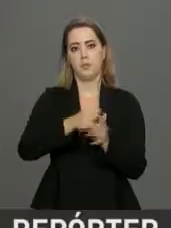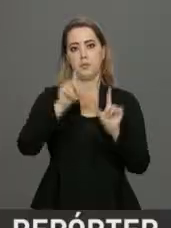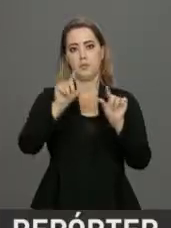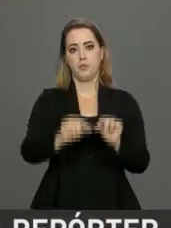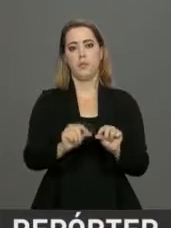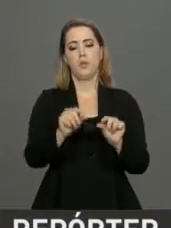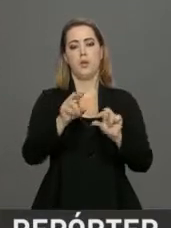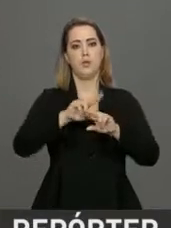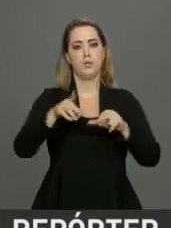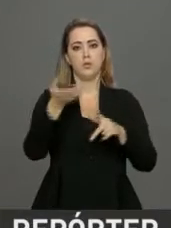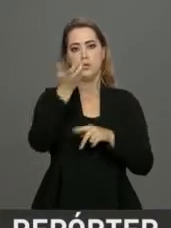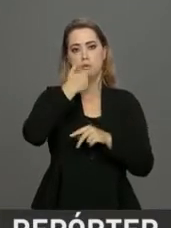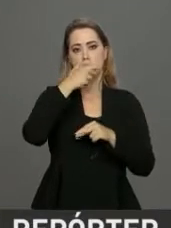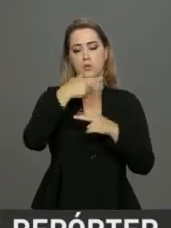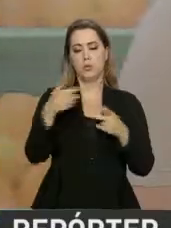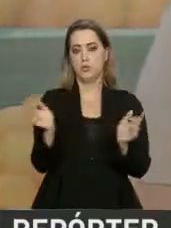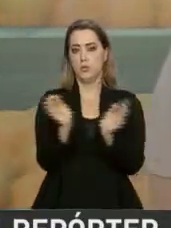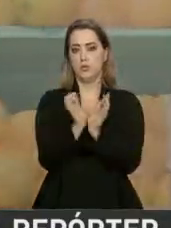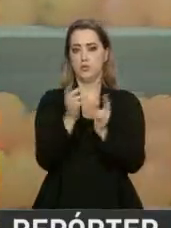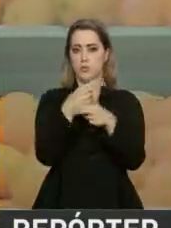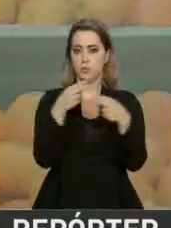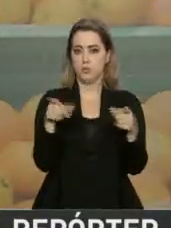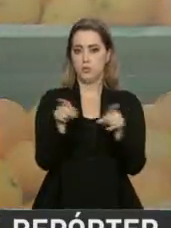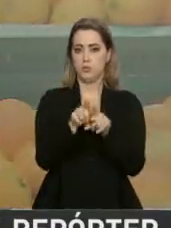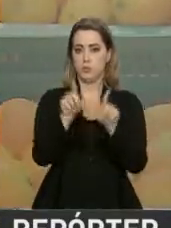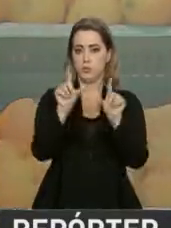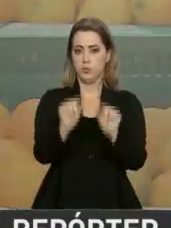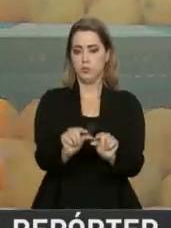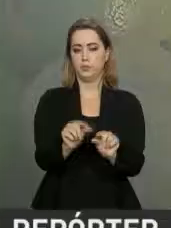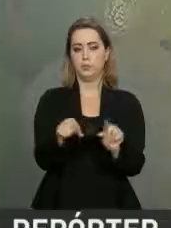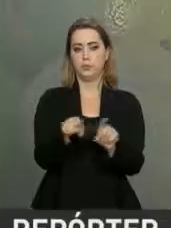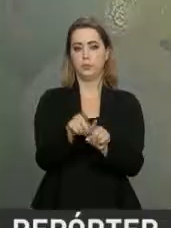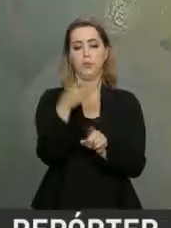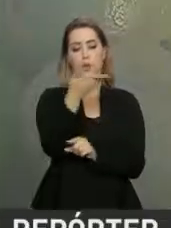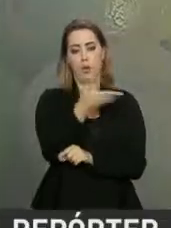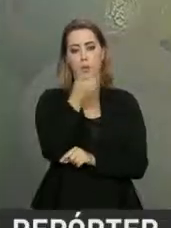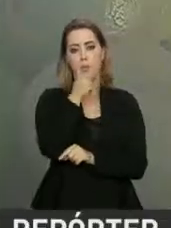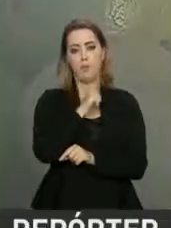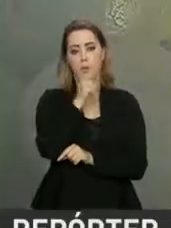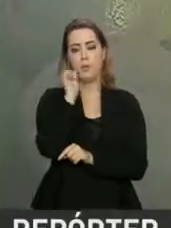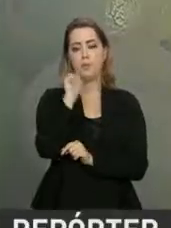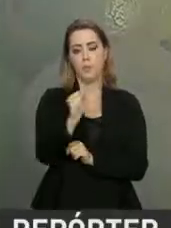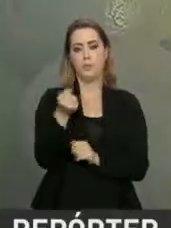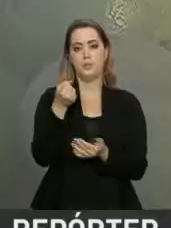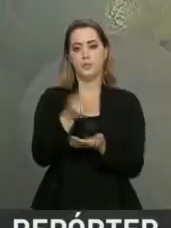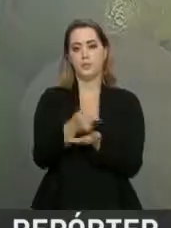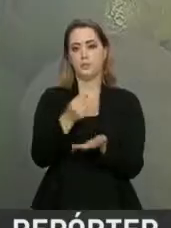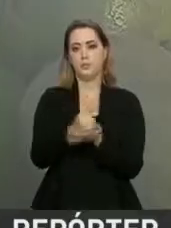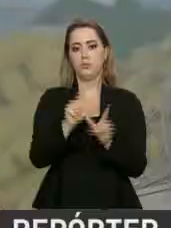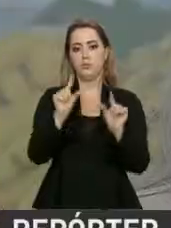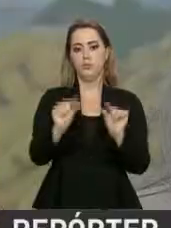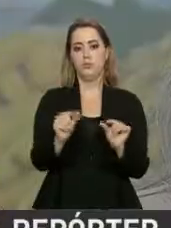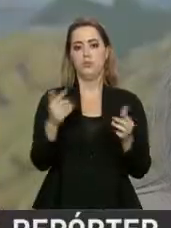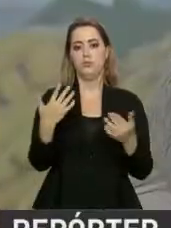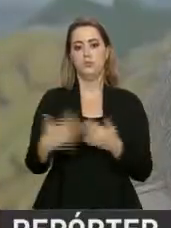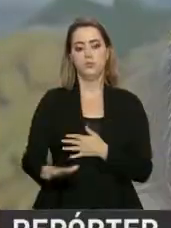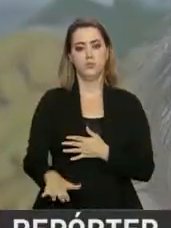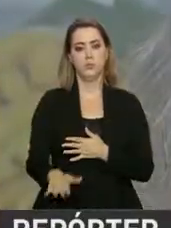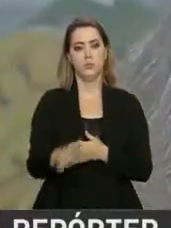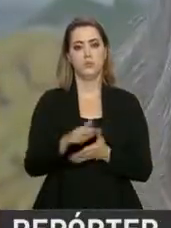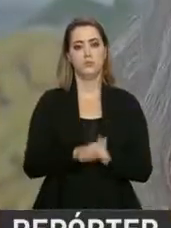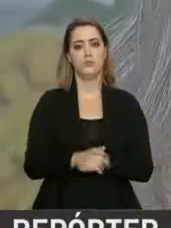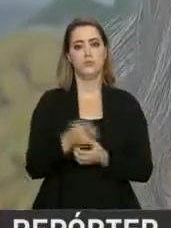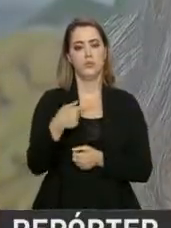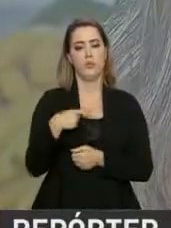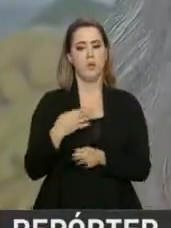ficaram mais baratas em setembro agora rita vai poder comprar o que precisa para sua dieta sem pesar no bolso você entrar com